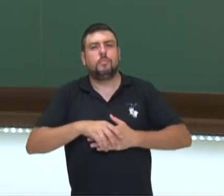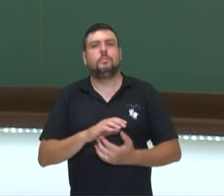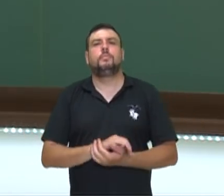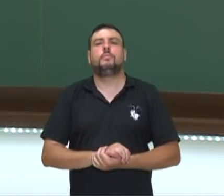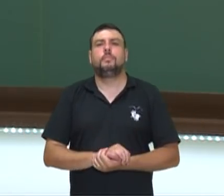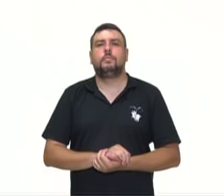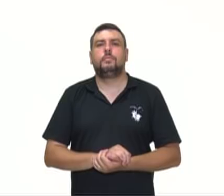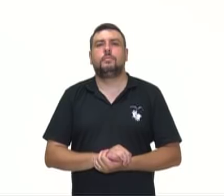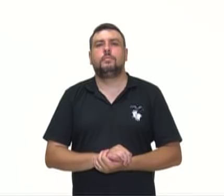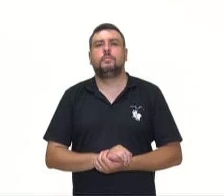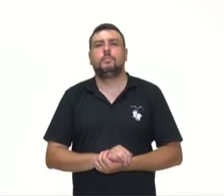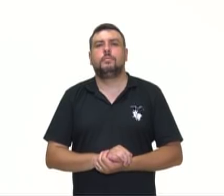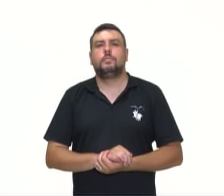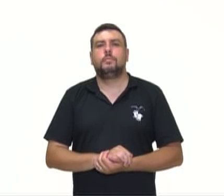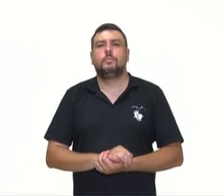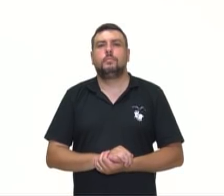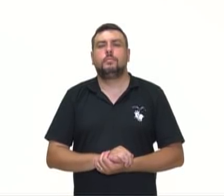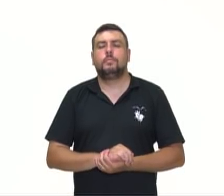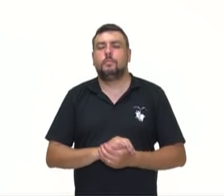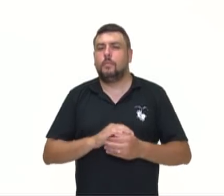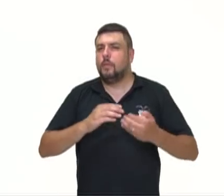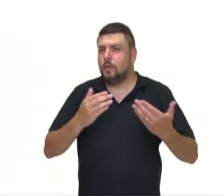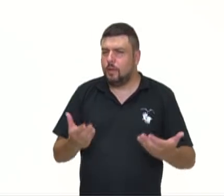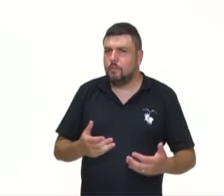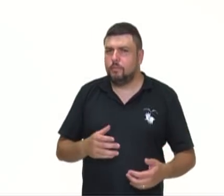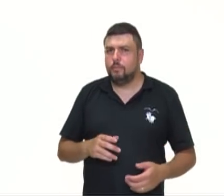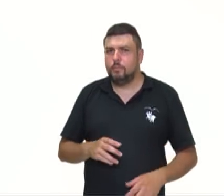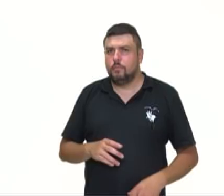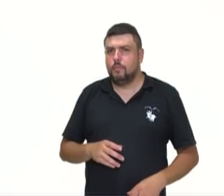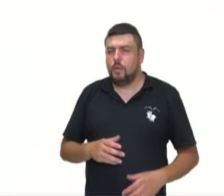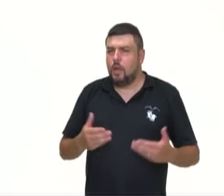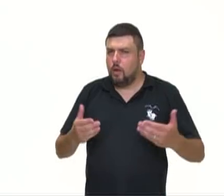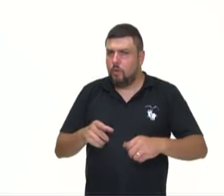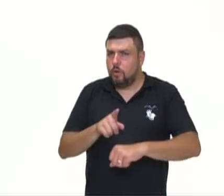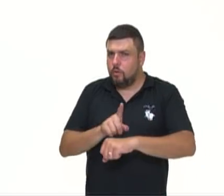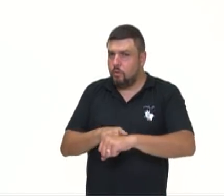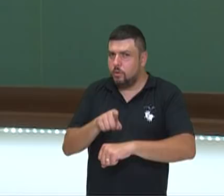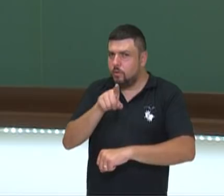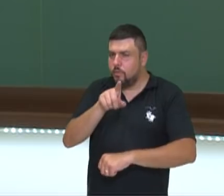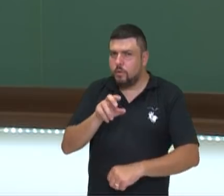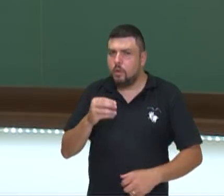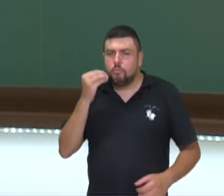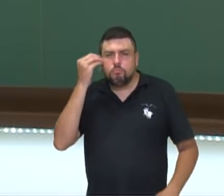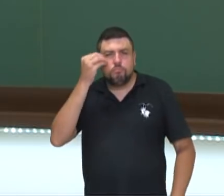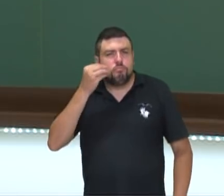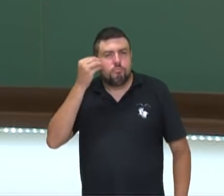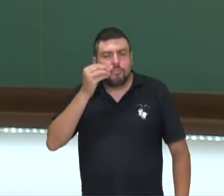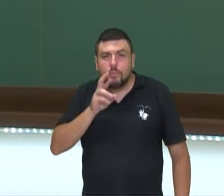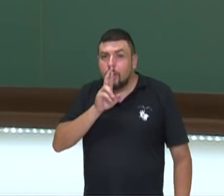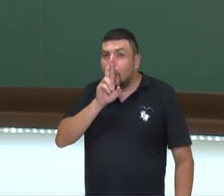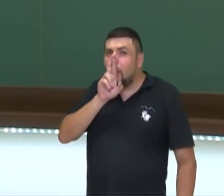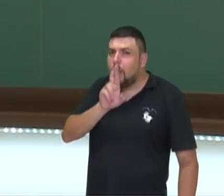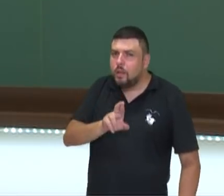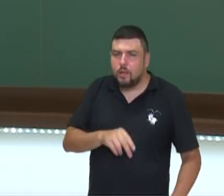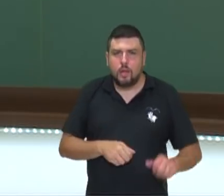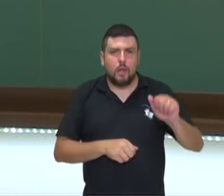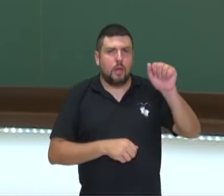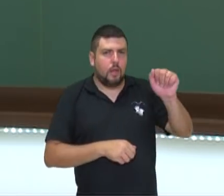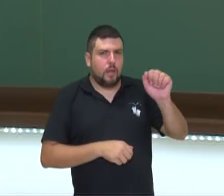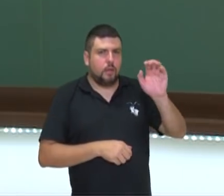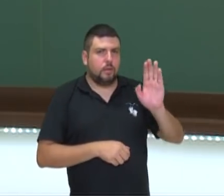só. Primeiro de tudo aqui, responda as perguntas. Eu vou dar um tempinho para que vocês possam responder as perguntas A e